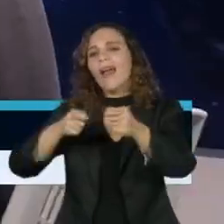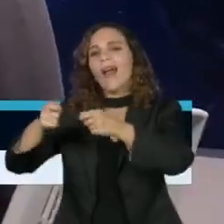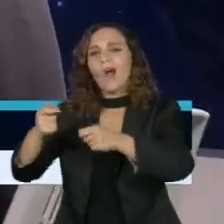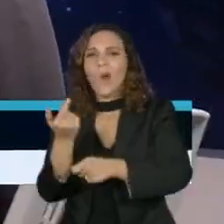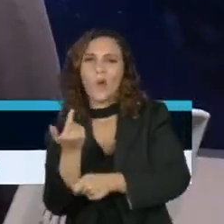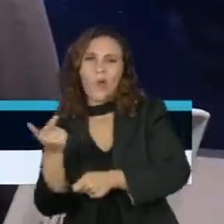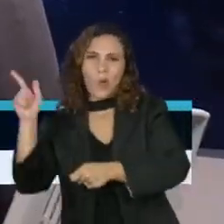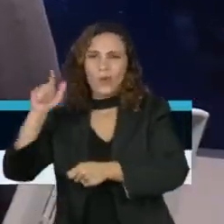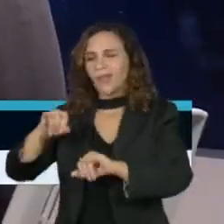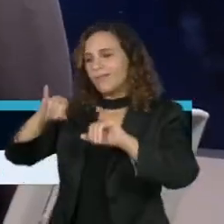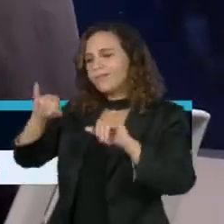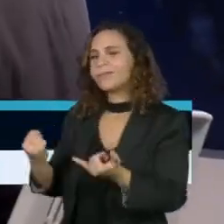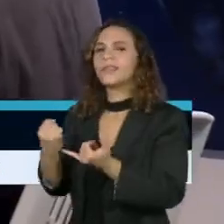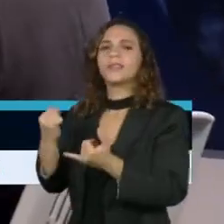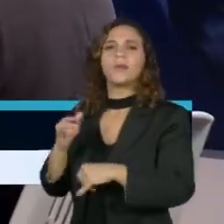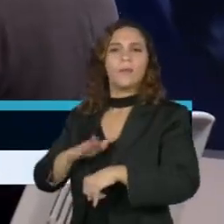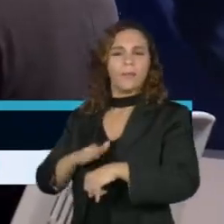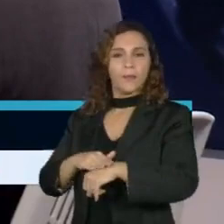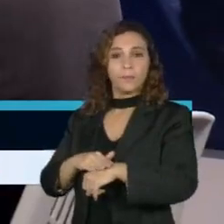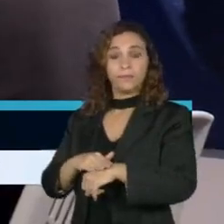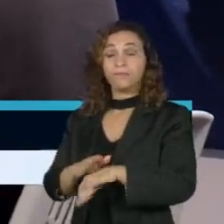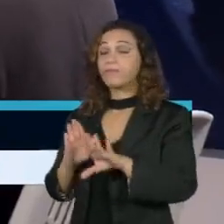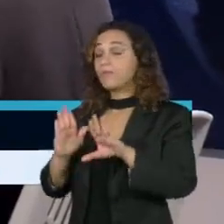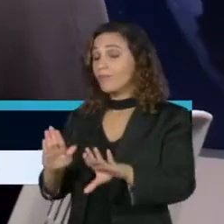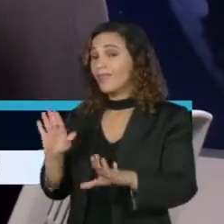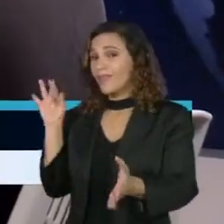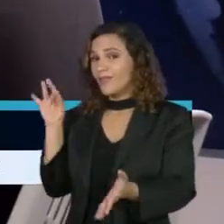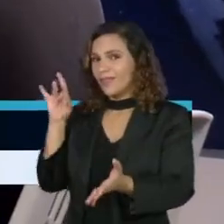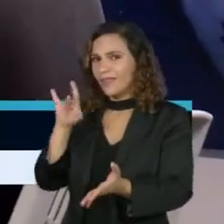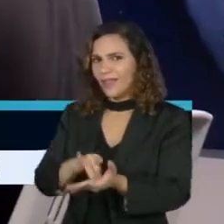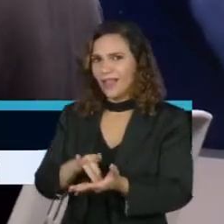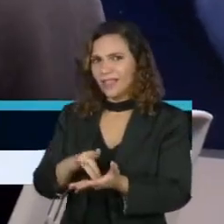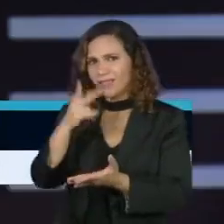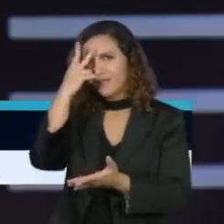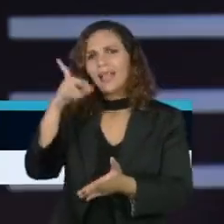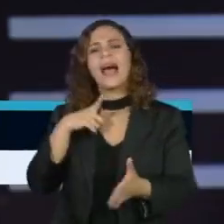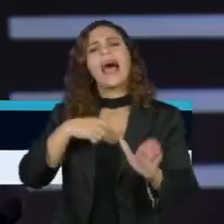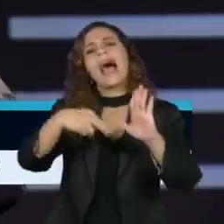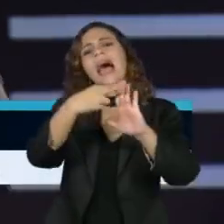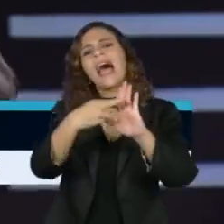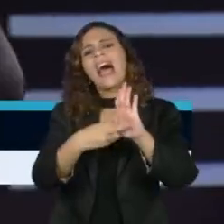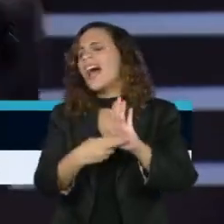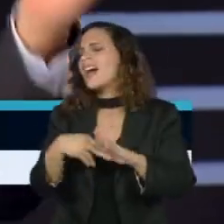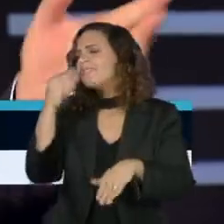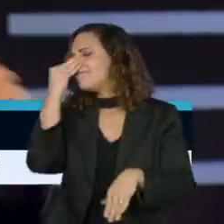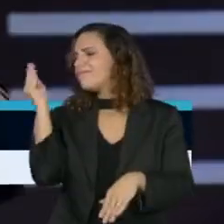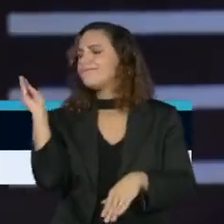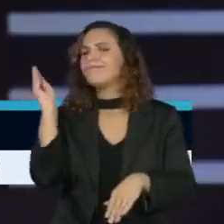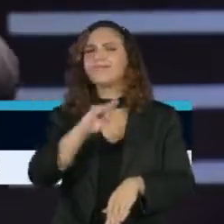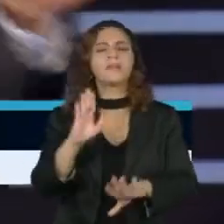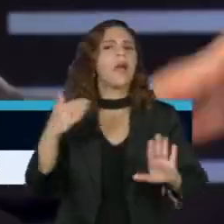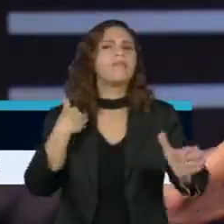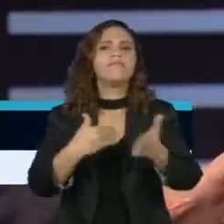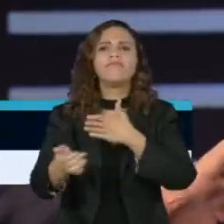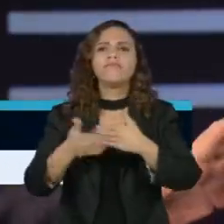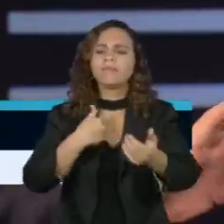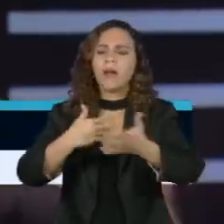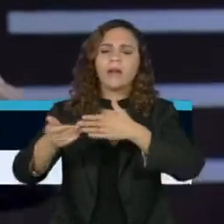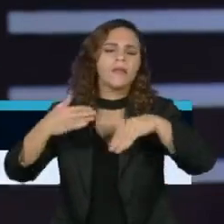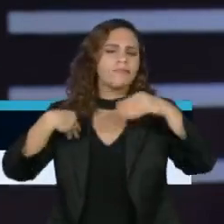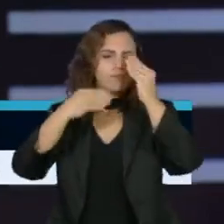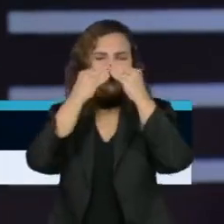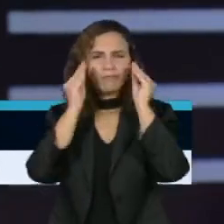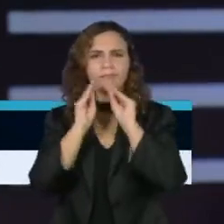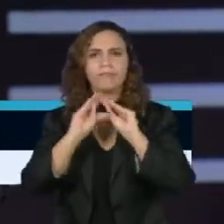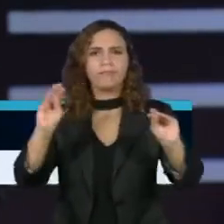e com o oportunismo do momento. O que acontece é que chega no momento, esquece todas as regras, entrega para Deus e fala assim, ó, pode fazer o que vocês